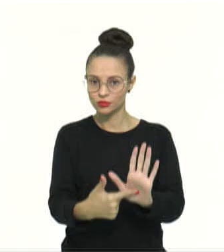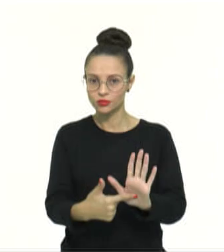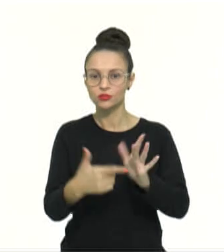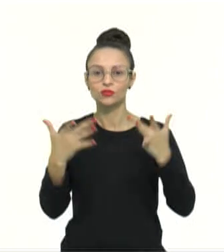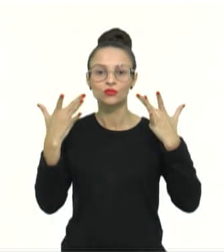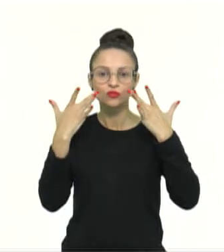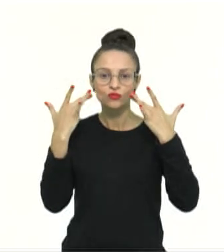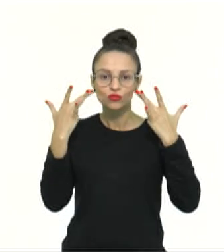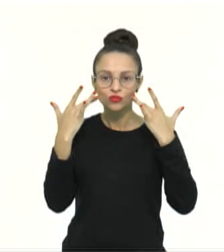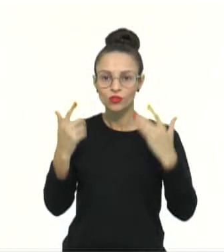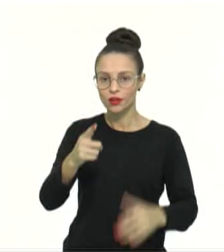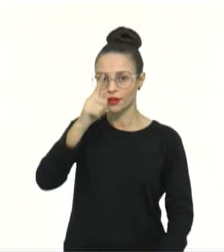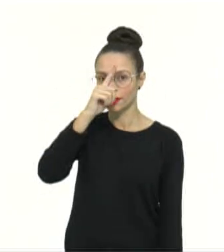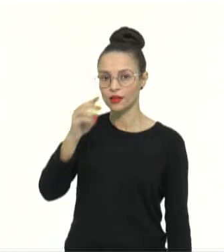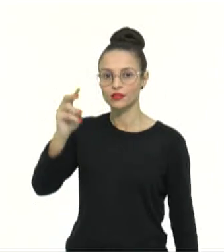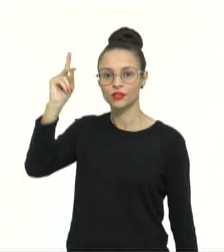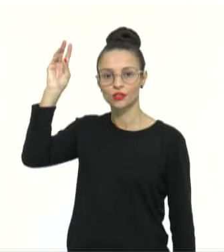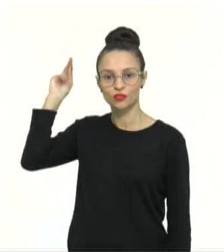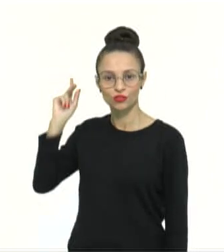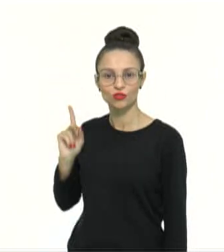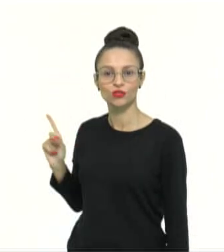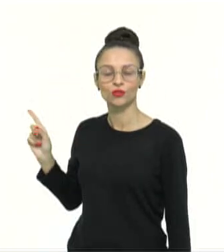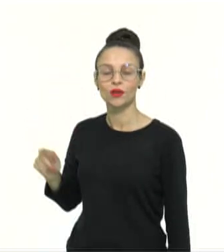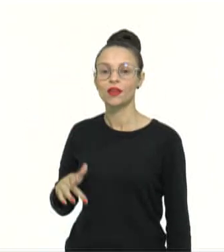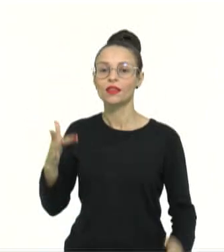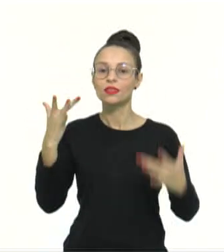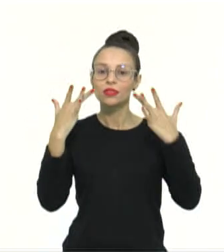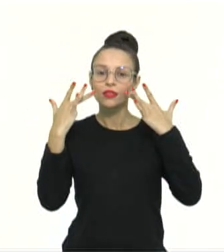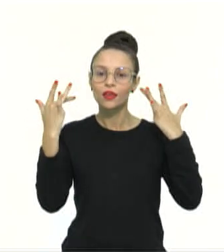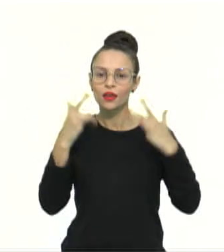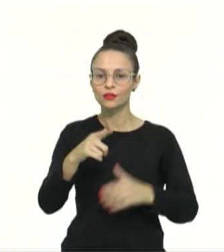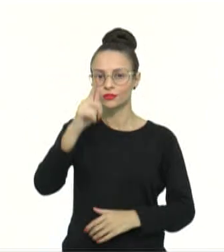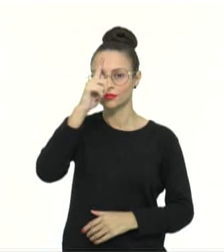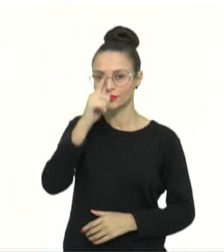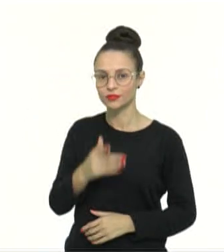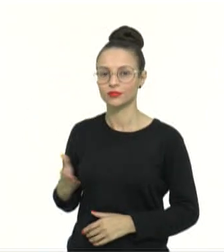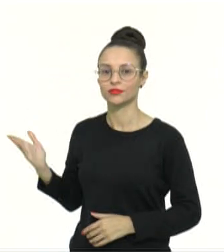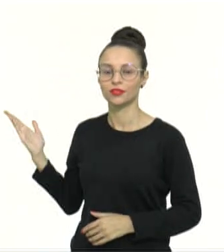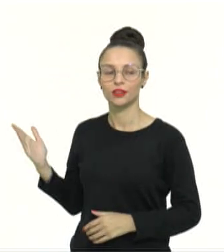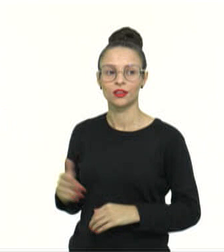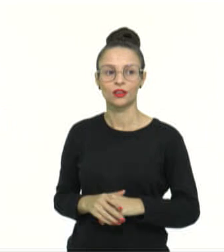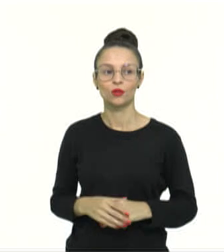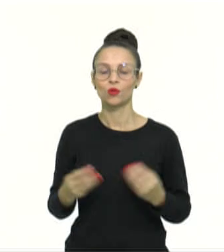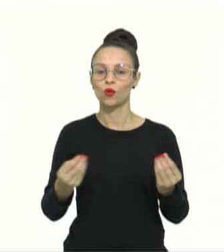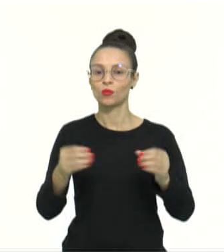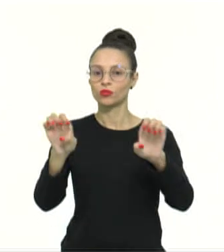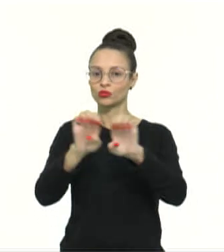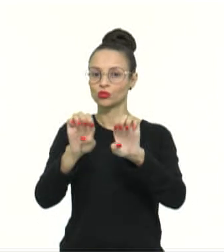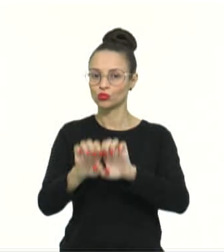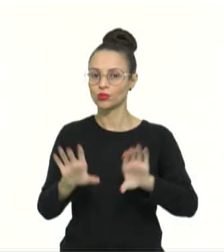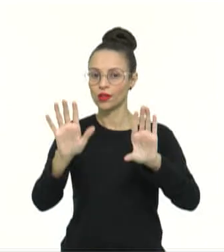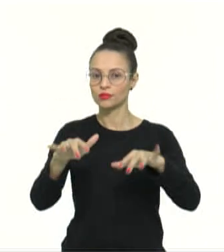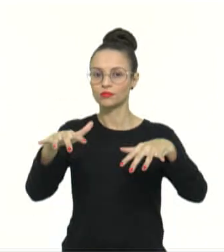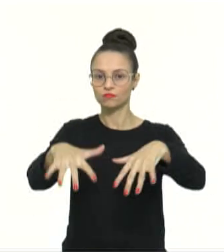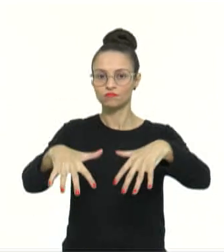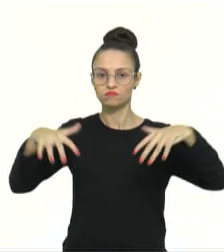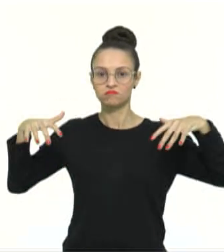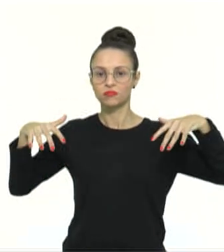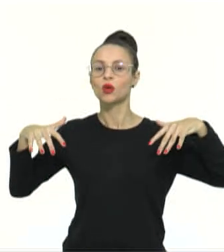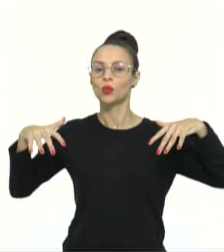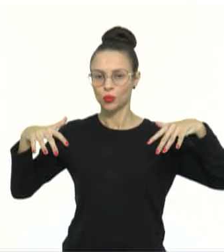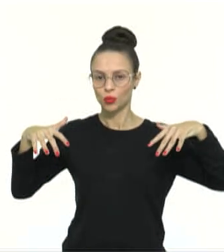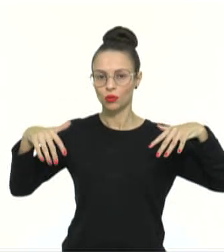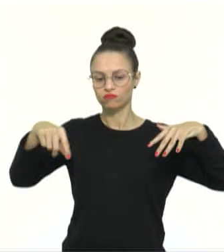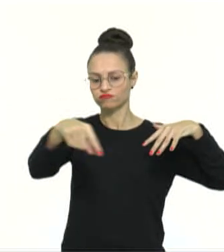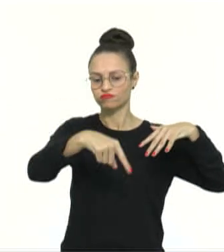representações teatrais lá da Grécia Antiga, que é o teatro grego, né? Essa estrutura que tinha grande capacidade de